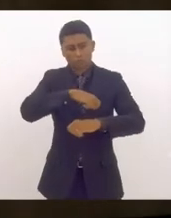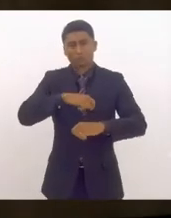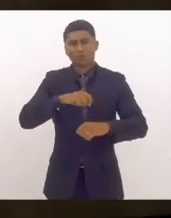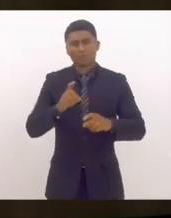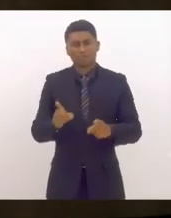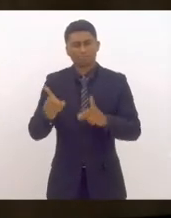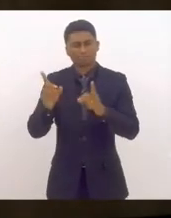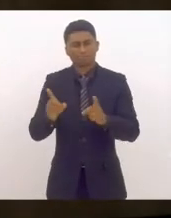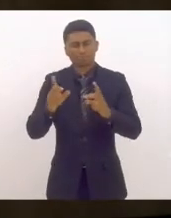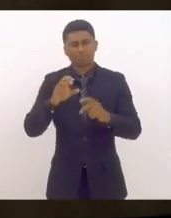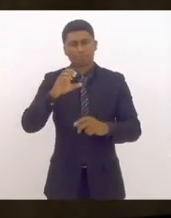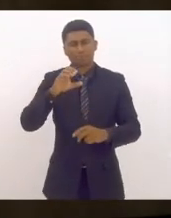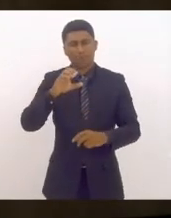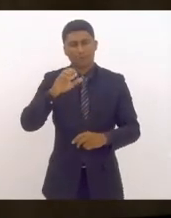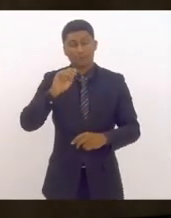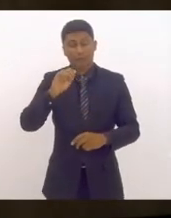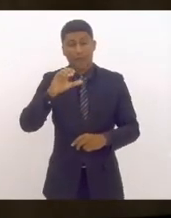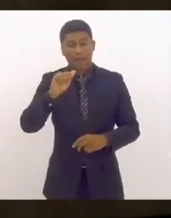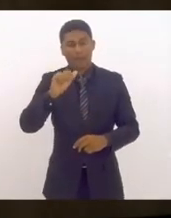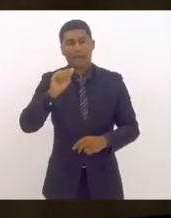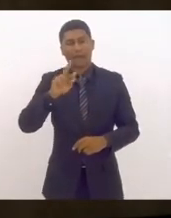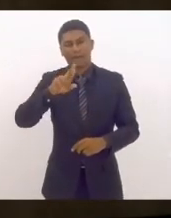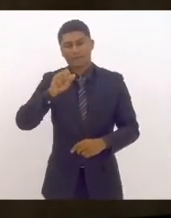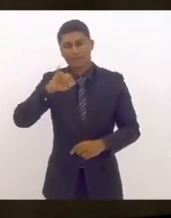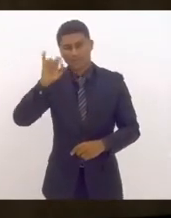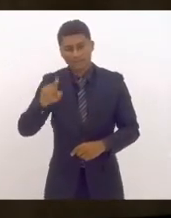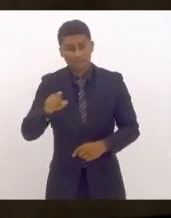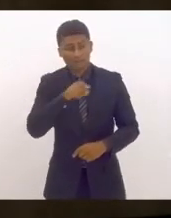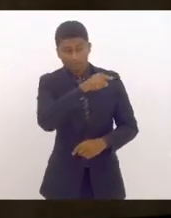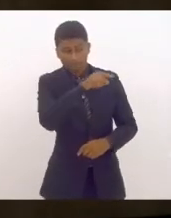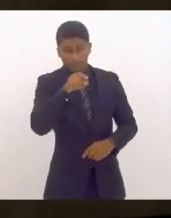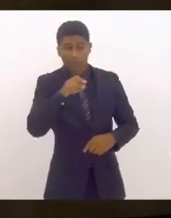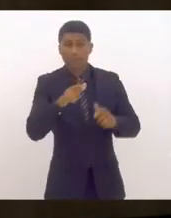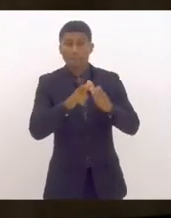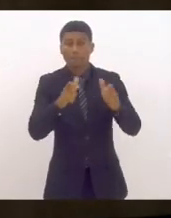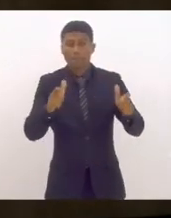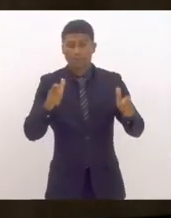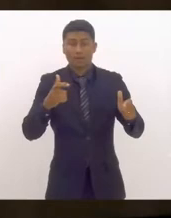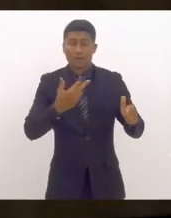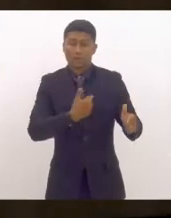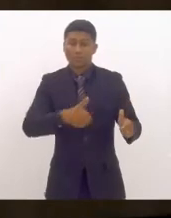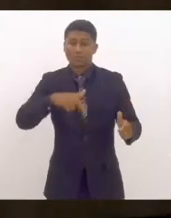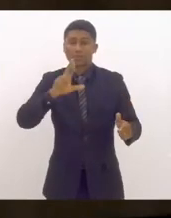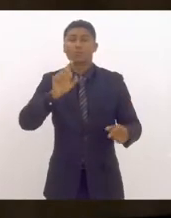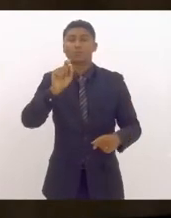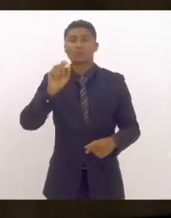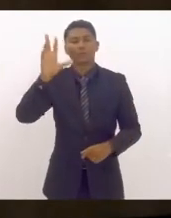da maioria das baianas do Acarajé serem de religiões de matriz africana, hoje já há